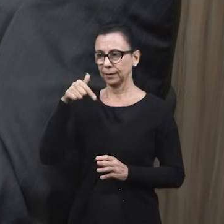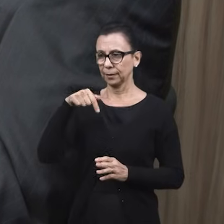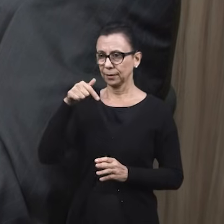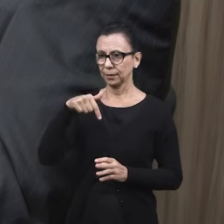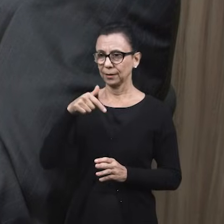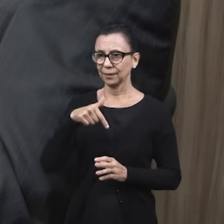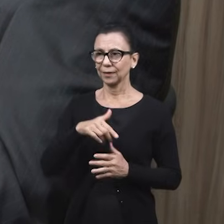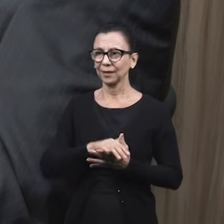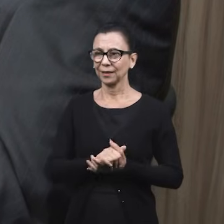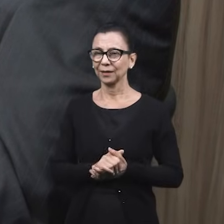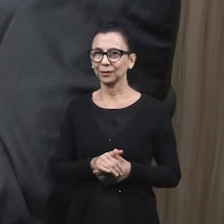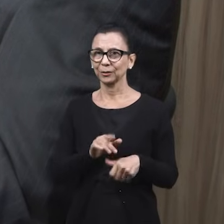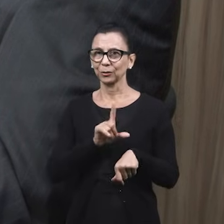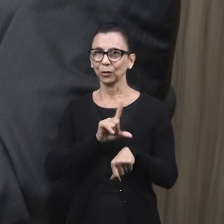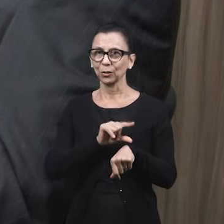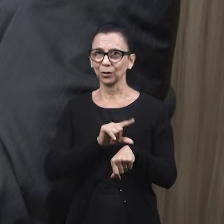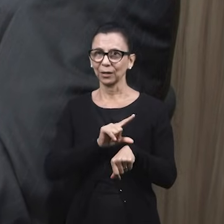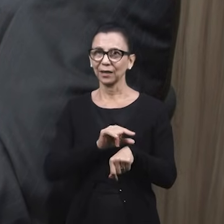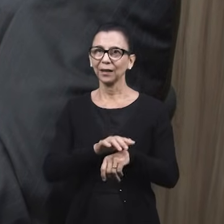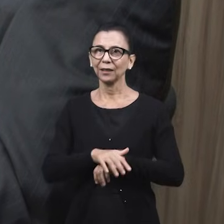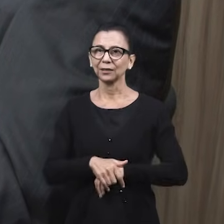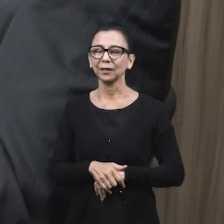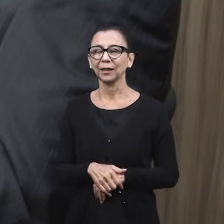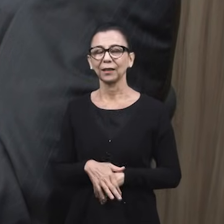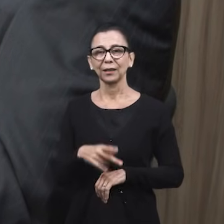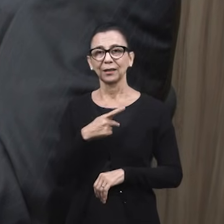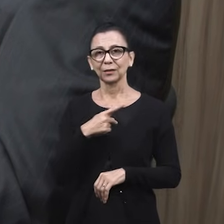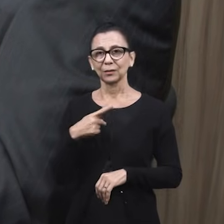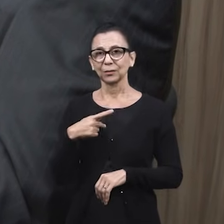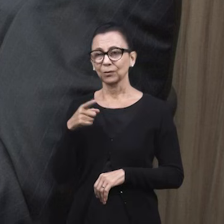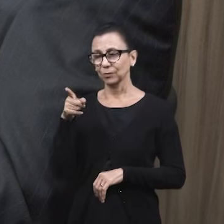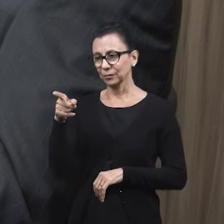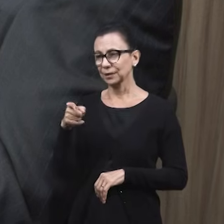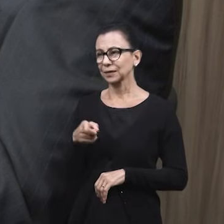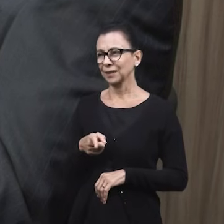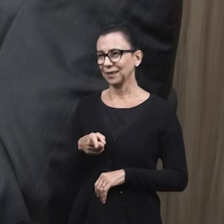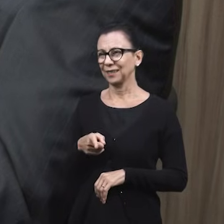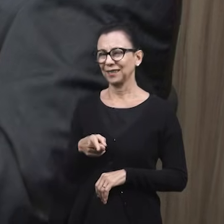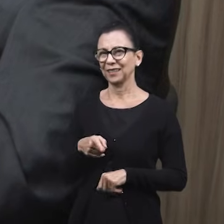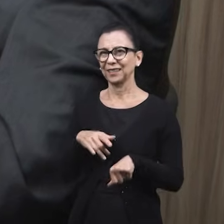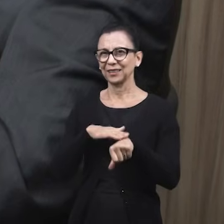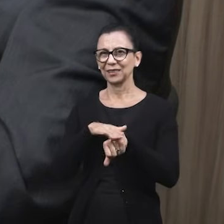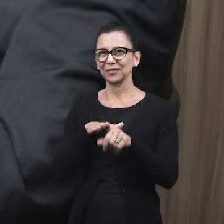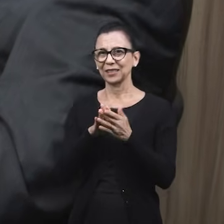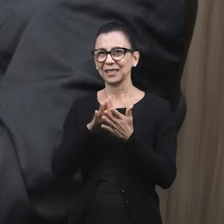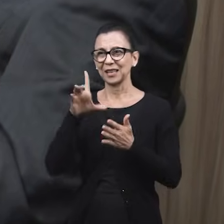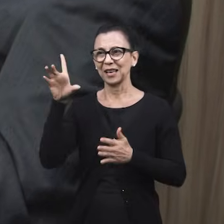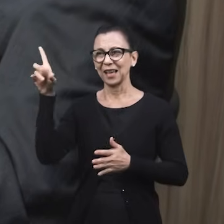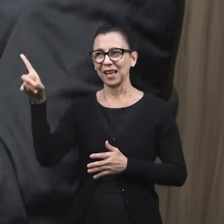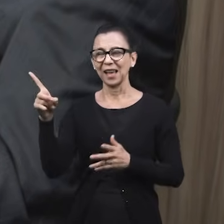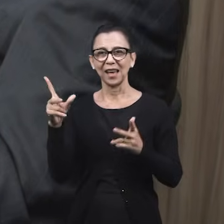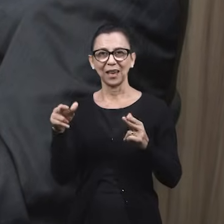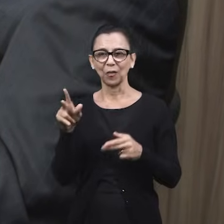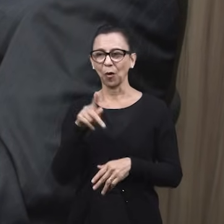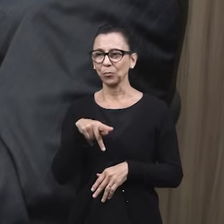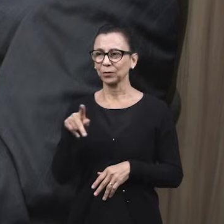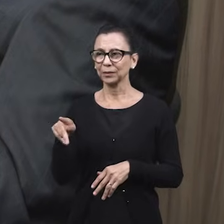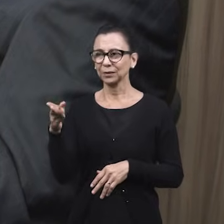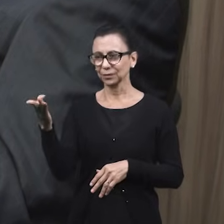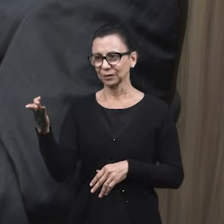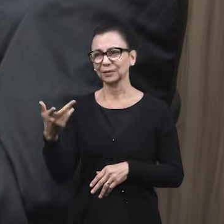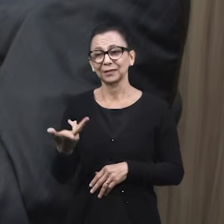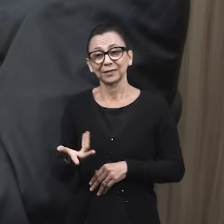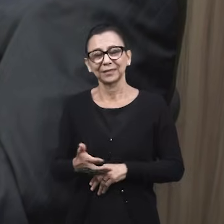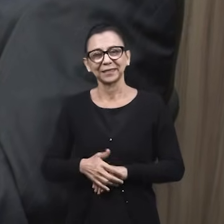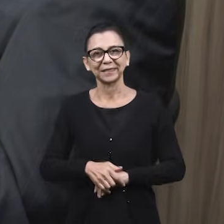isso aqui. Fazer o Conversas Bíblicas com o pastor Antônio Carlos, né, é conversar com o